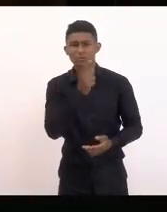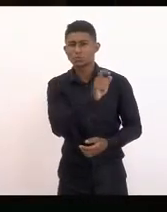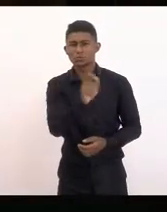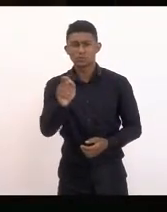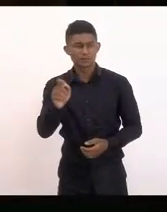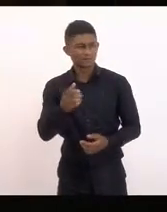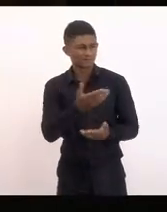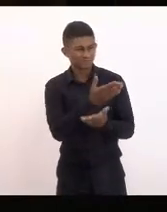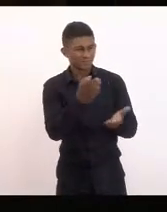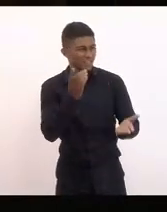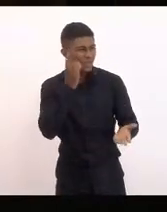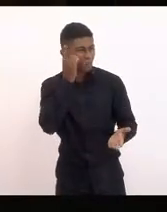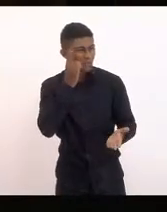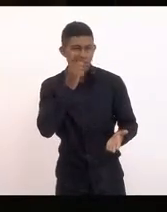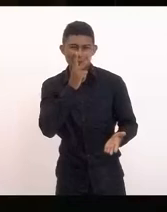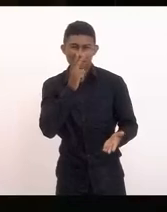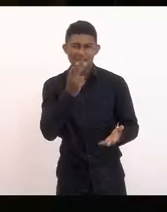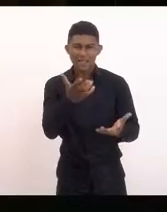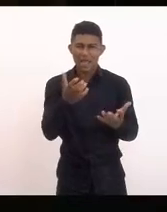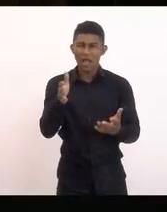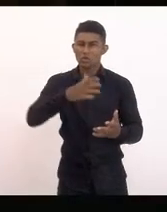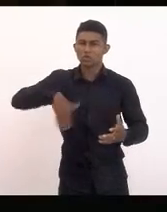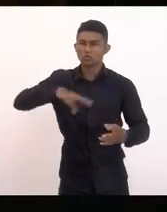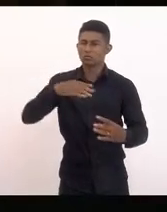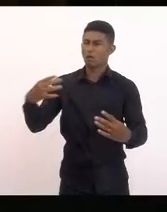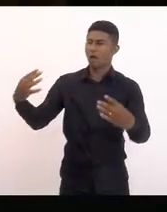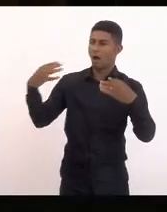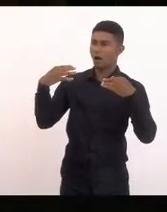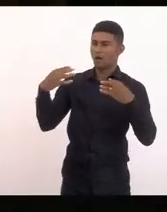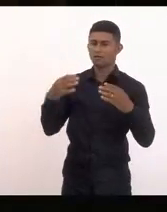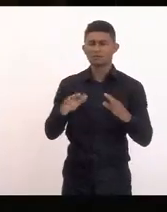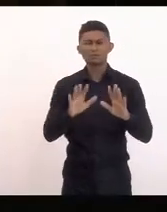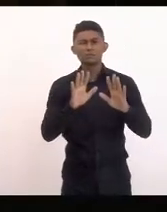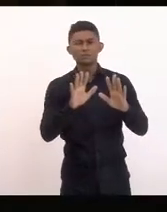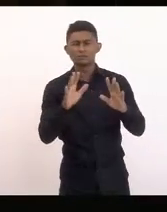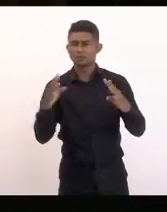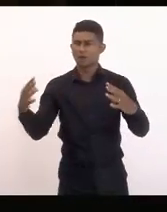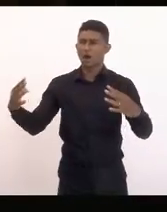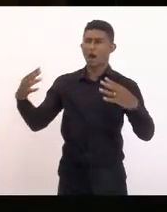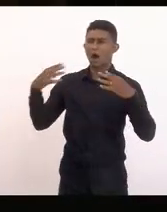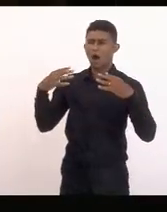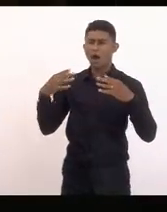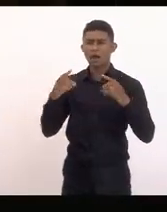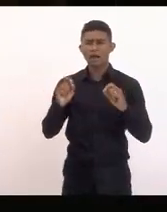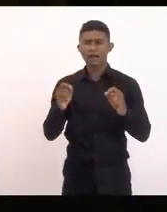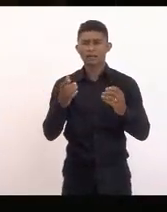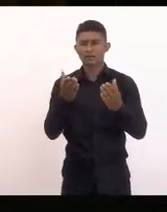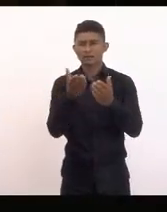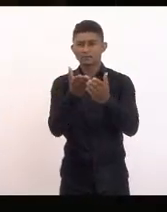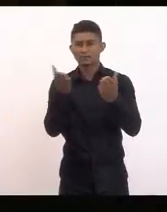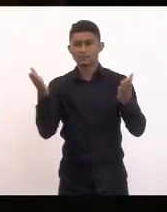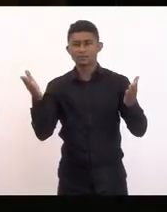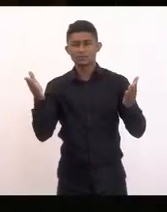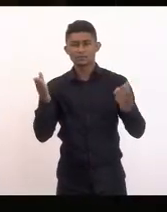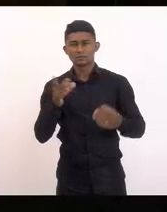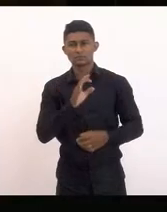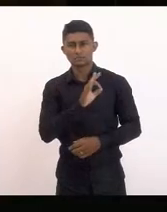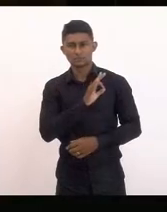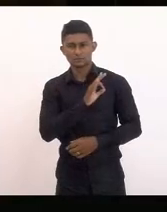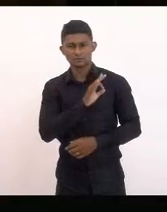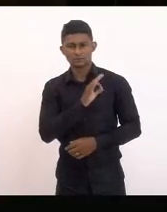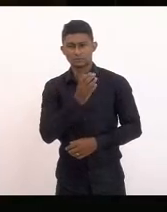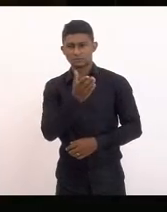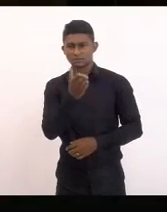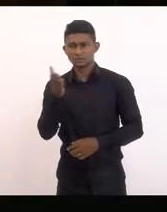joga para a plateia. Só que eles se esqueceram que a plateia são vocês. A plateia é